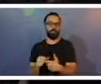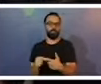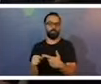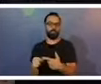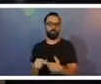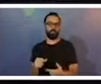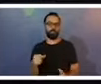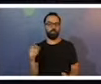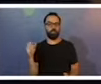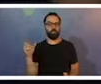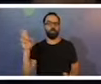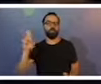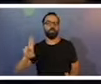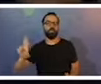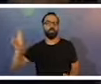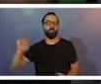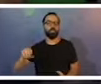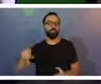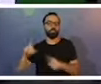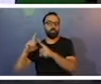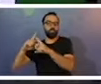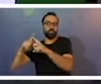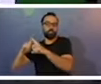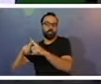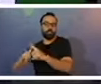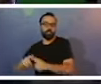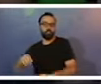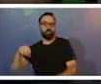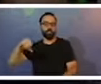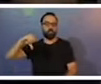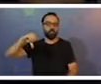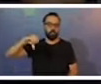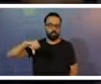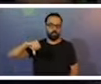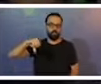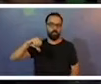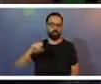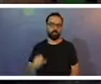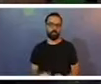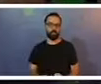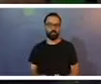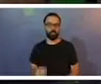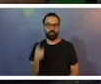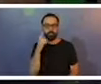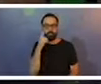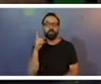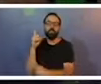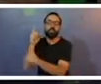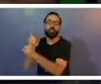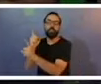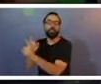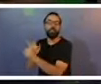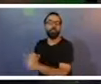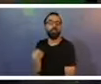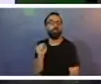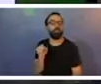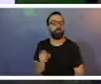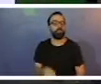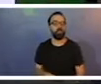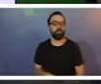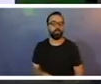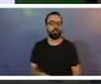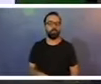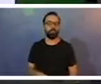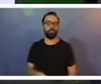eu vou utilizar agora a tabuada do 9. Olha lá. O que eu vou procurar na tabuada do 9? Eu